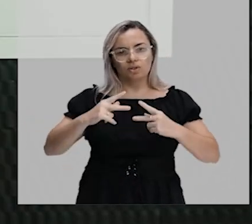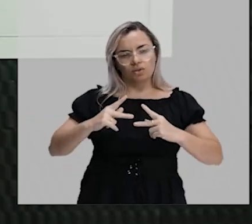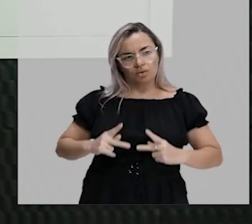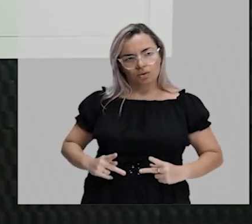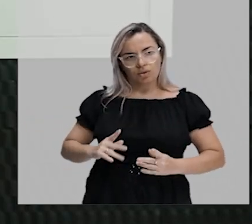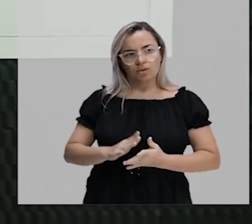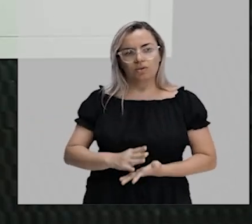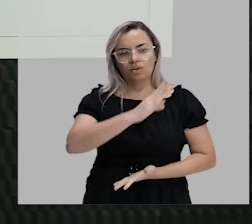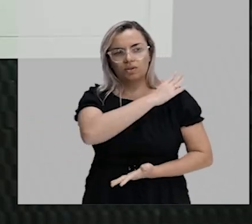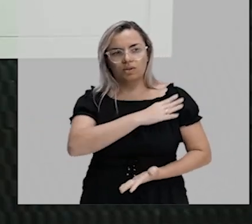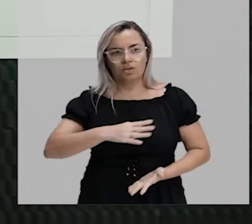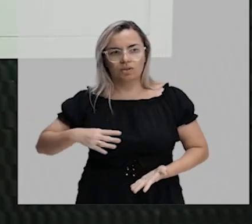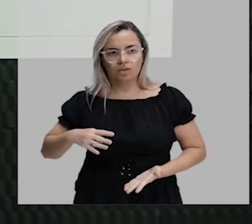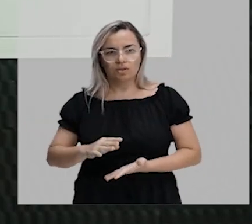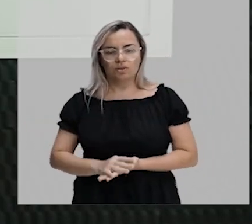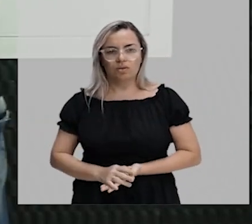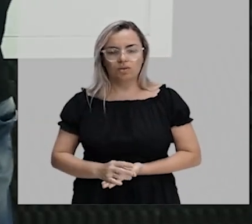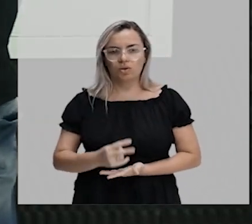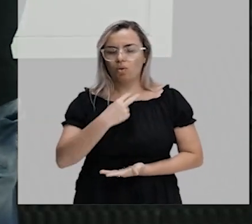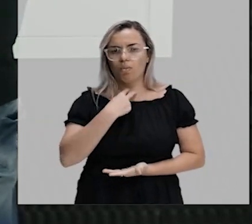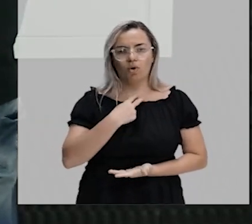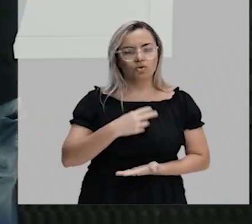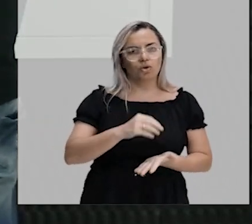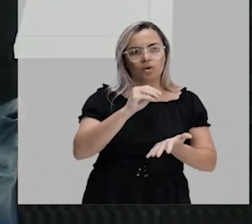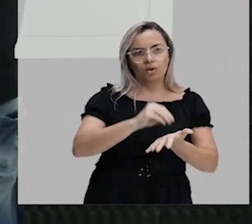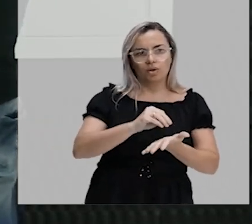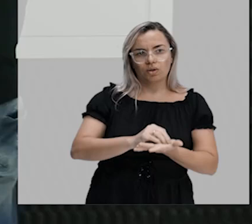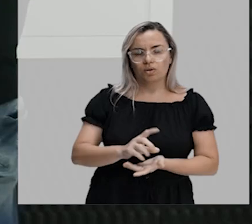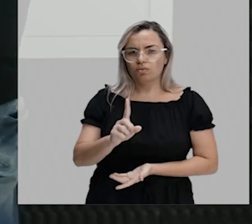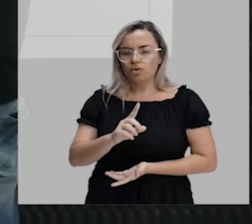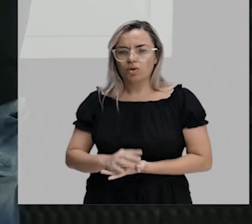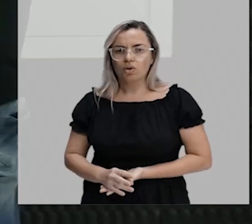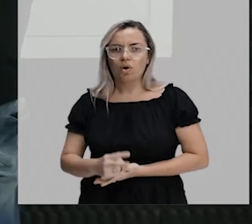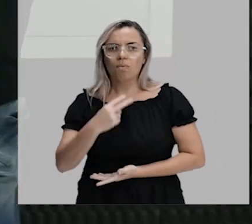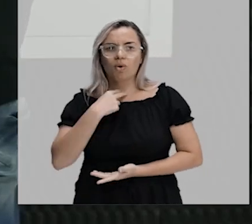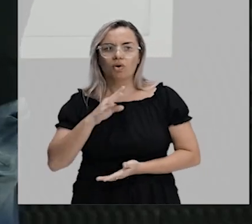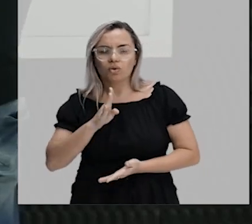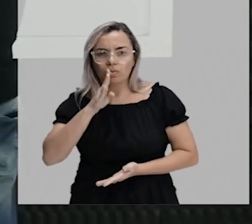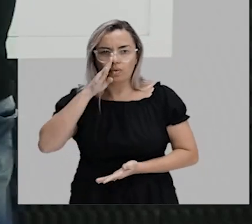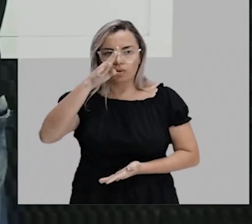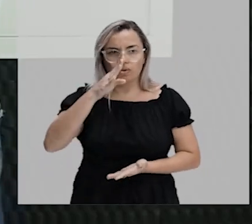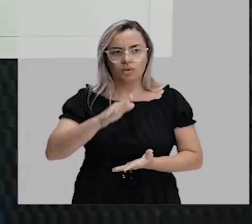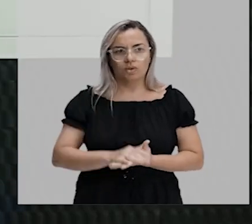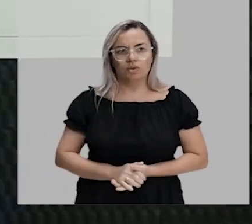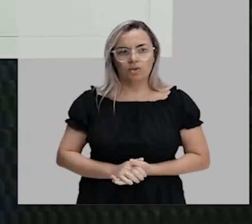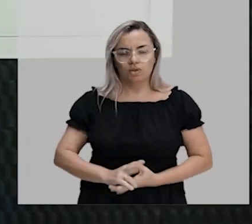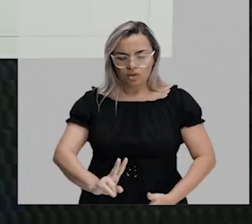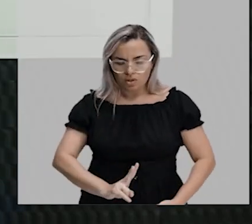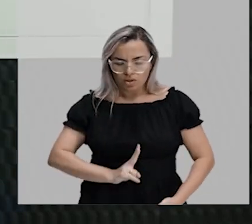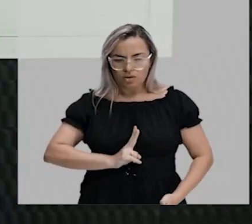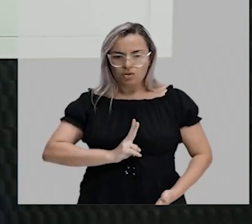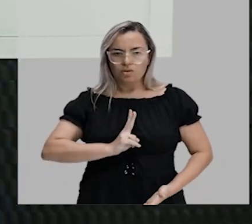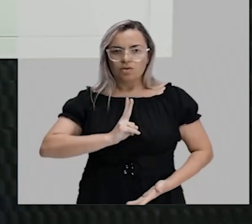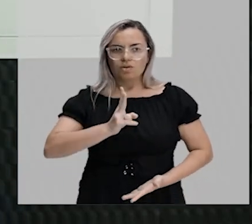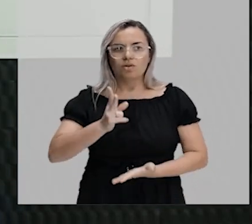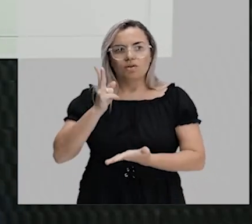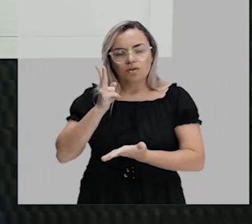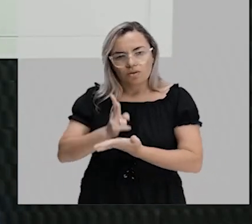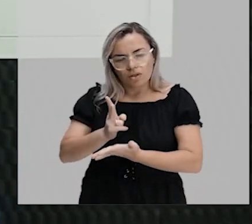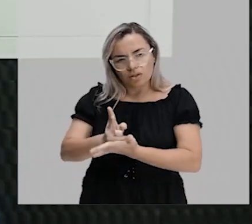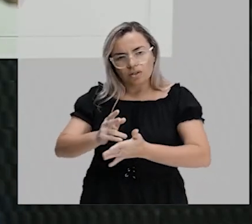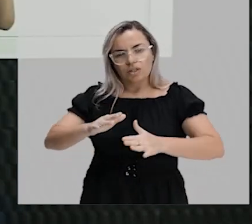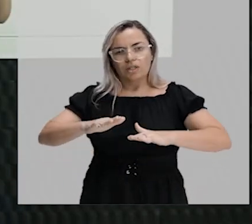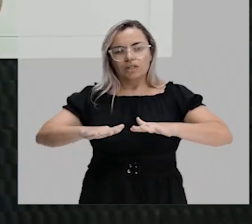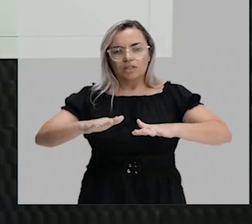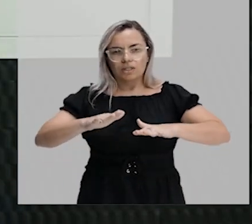pela falta, você não pode pelo excesso, porque a virtude ela sempre está aqui no meio,